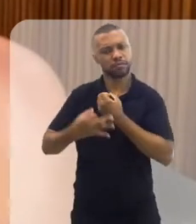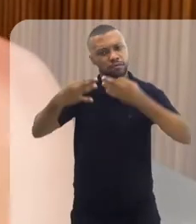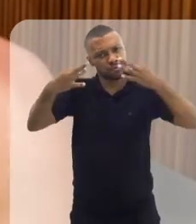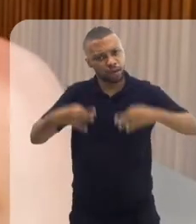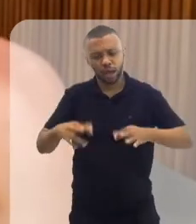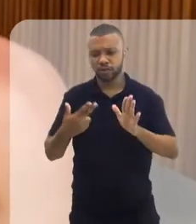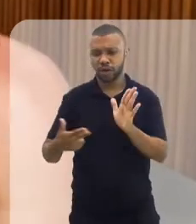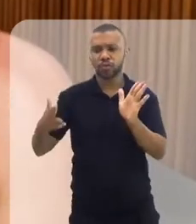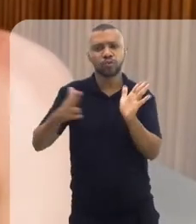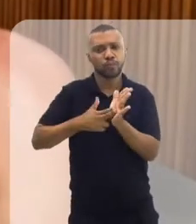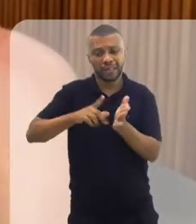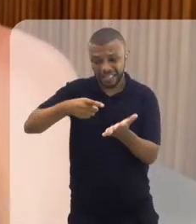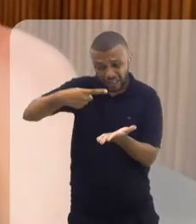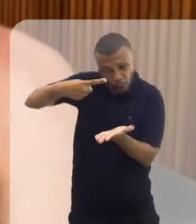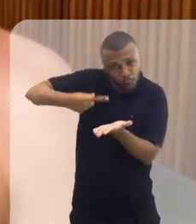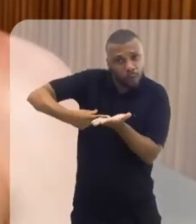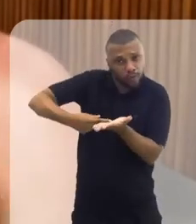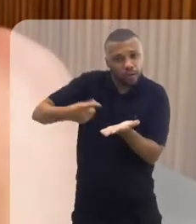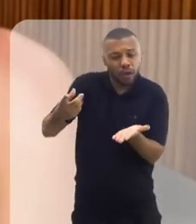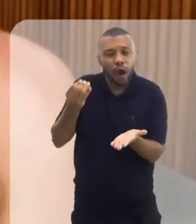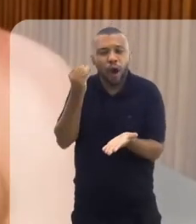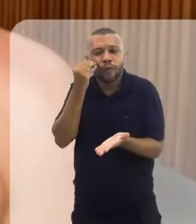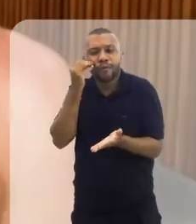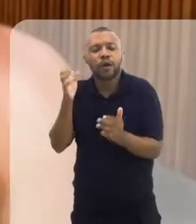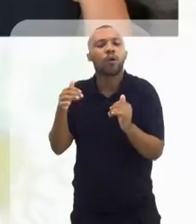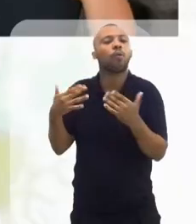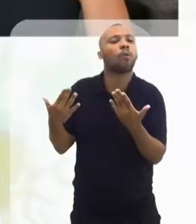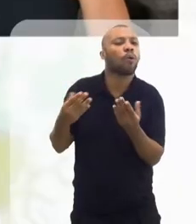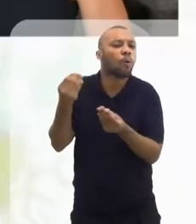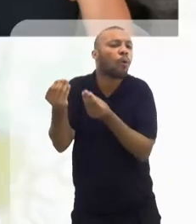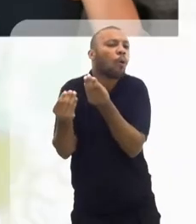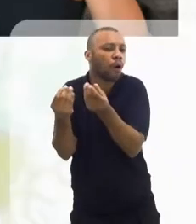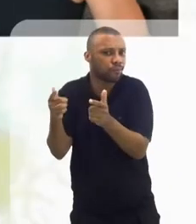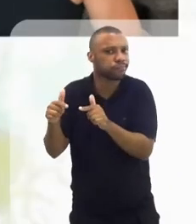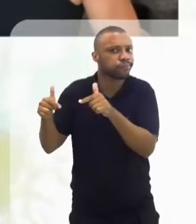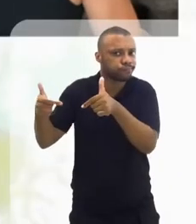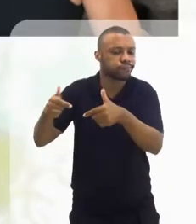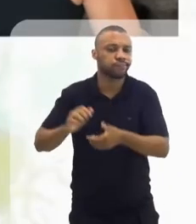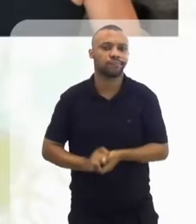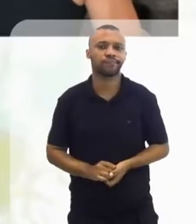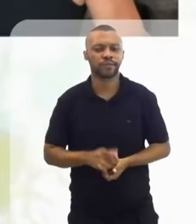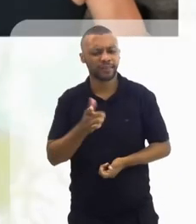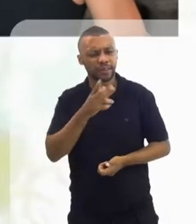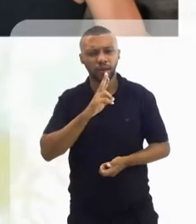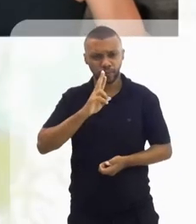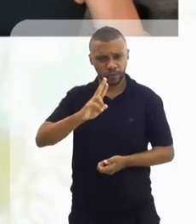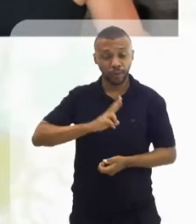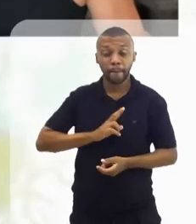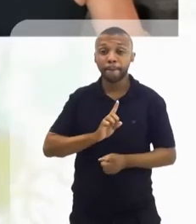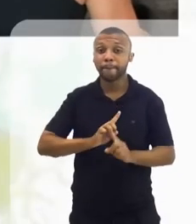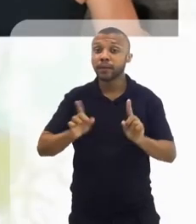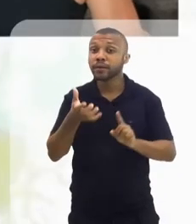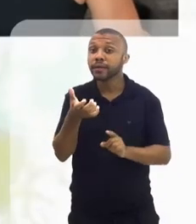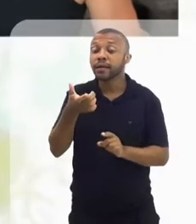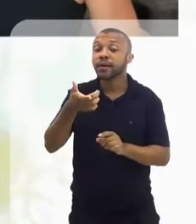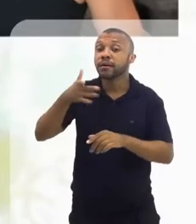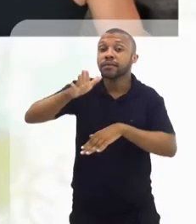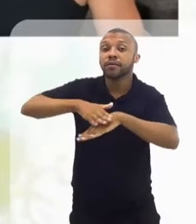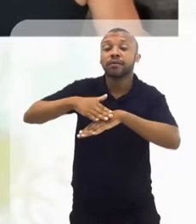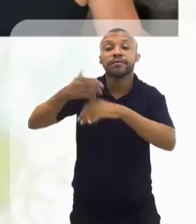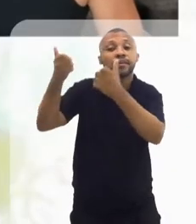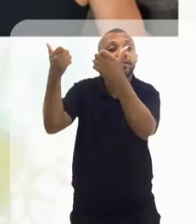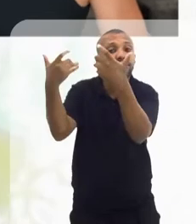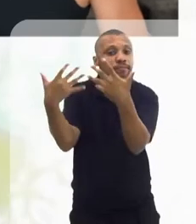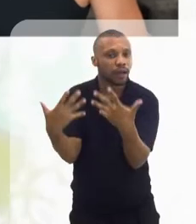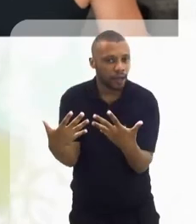vou comprar essa briga, eu vou ver qual é, sabe? Você já Então. respondeu um pouco, mas eu queria que você falasse. Eu não